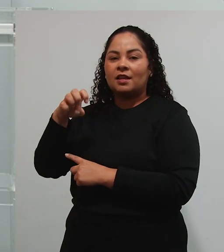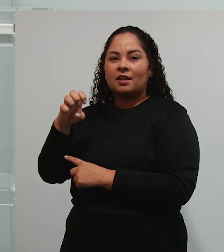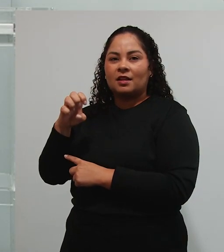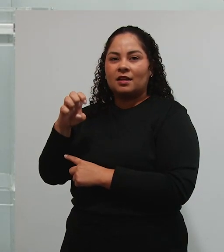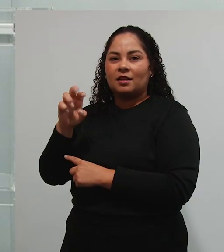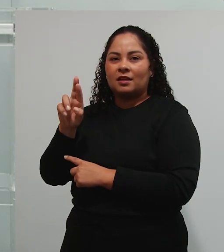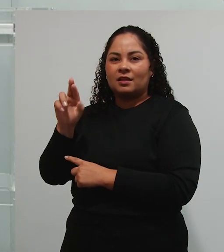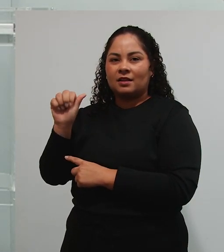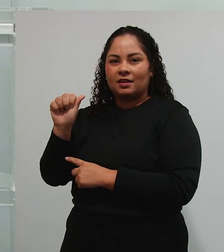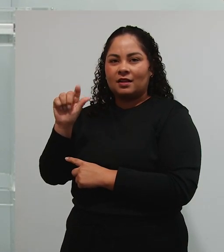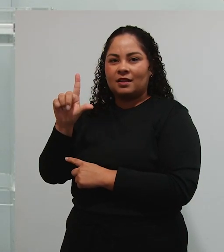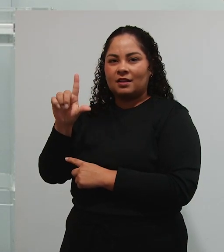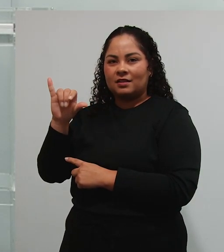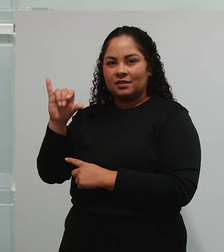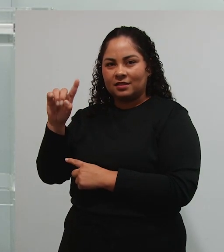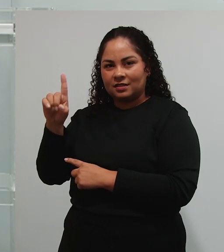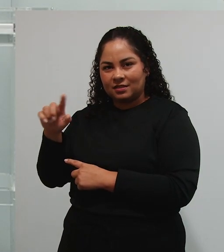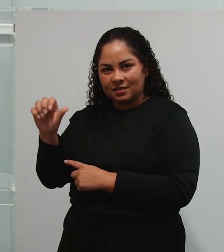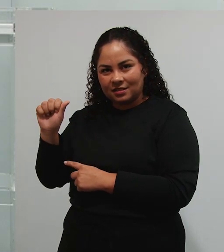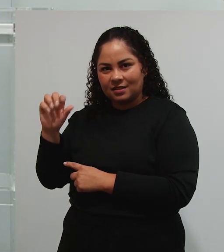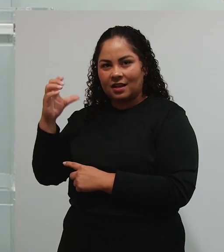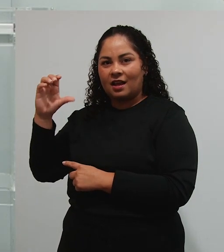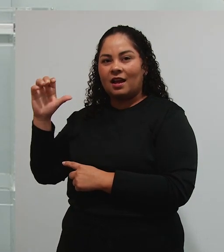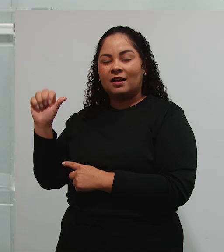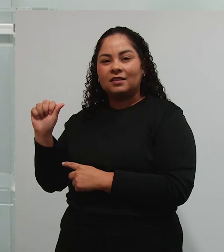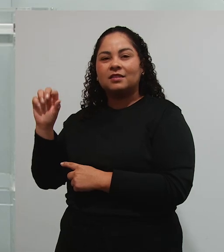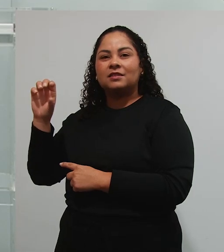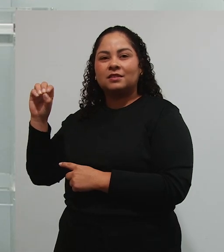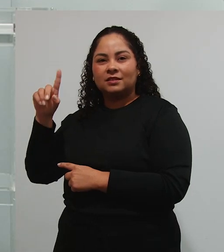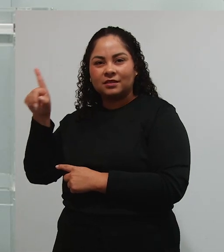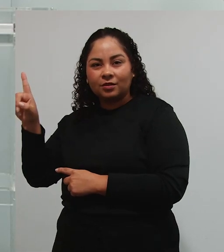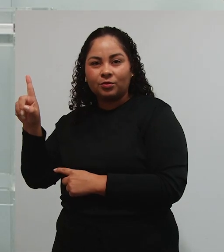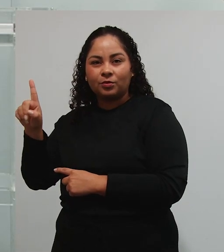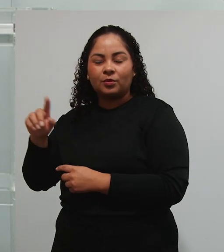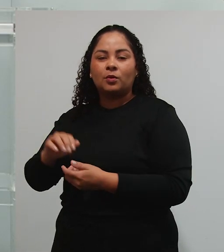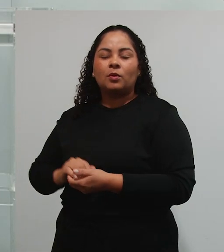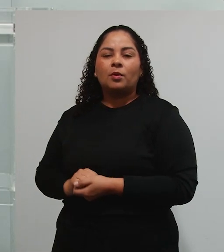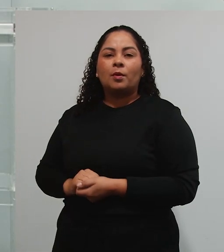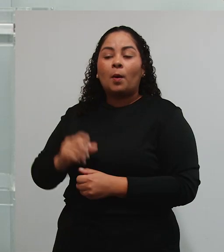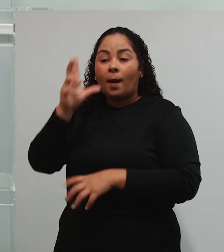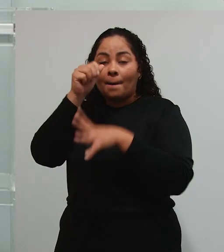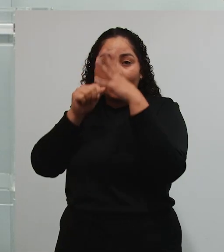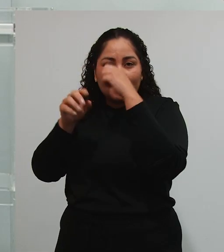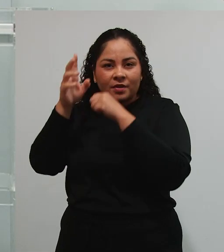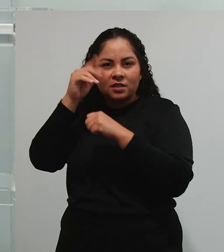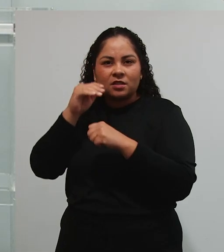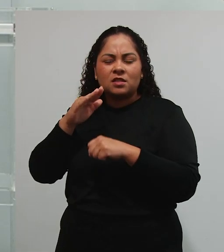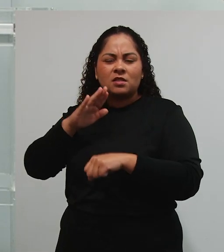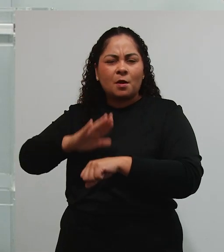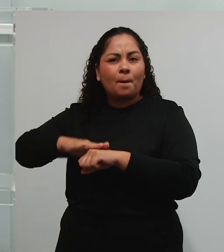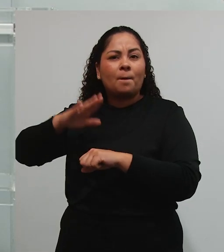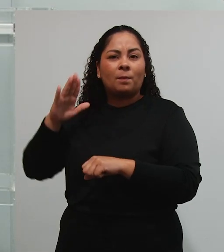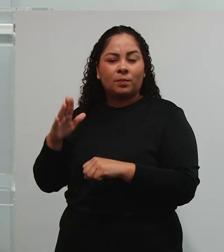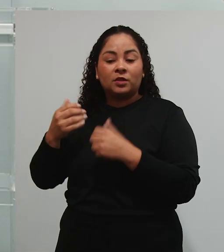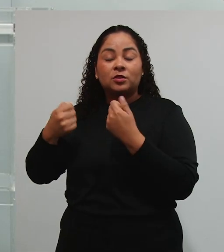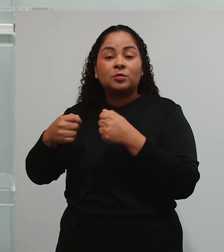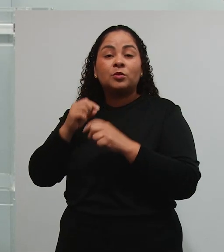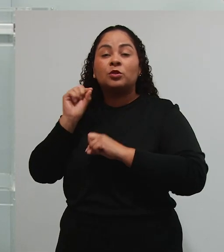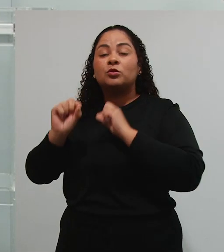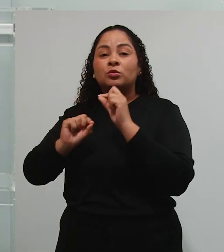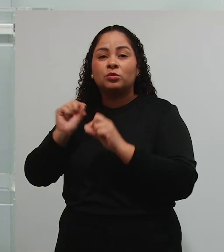de verdade como é que faz a pesquisa, como é que orienta, você tem que ler o material, não é verdade? Você então leia os livros,